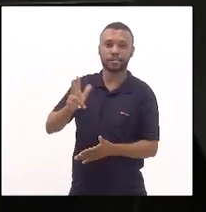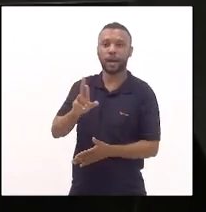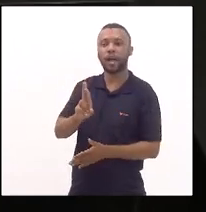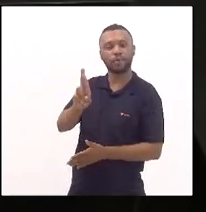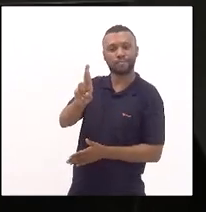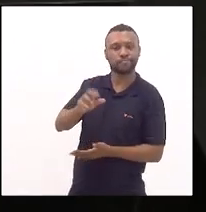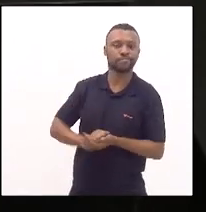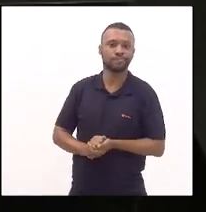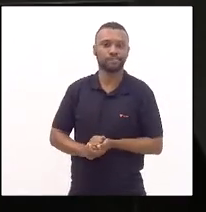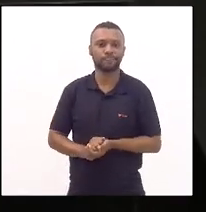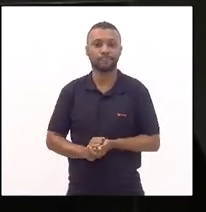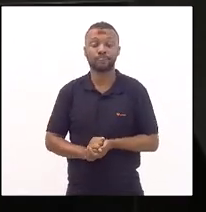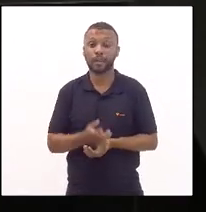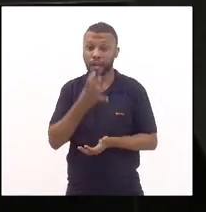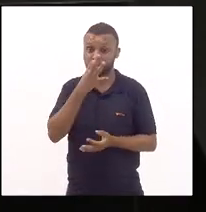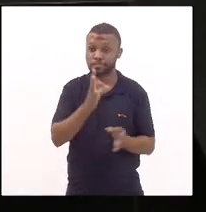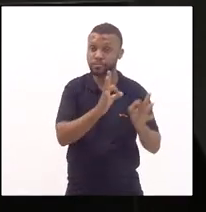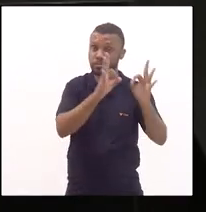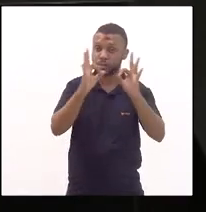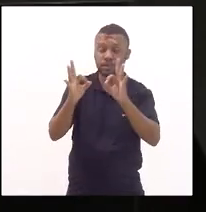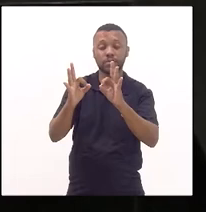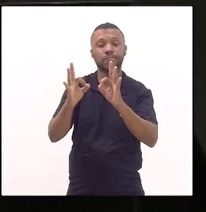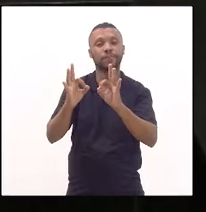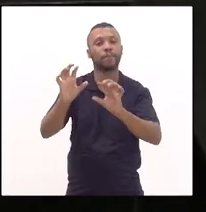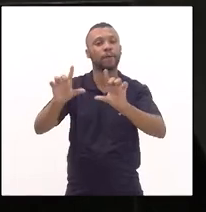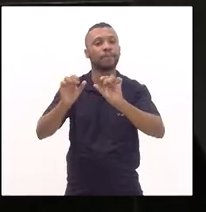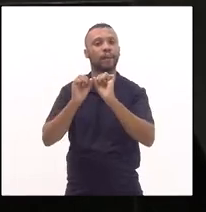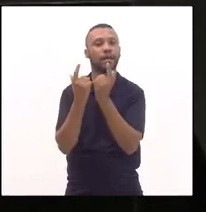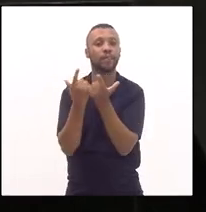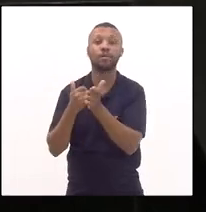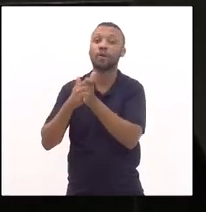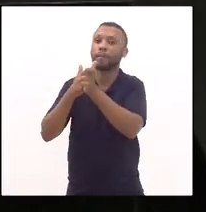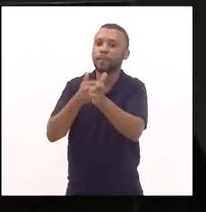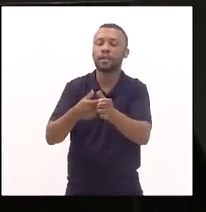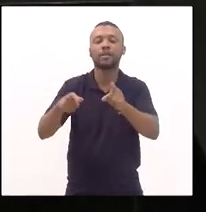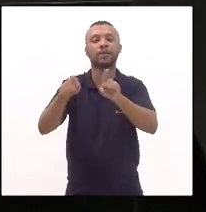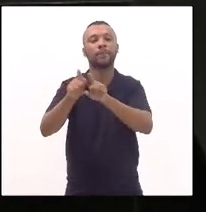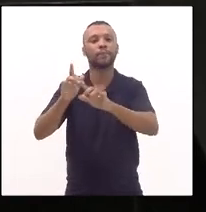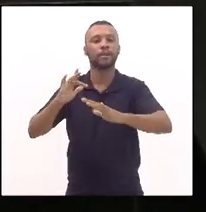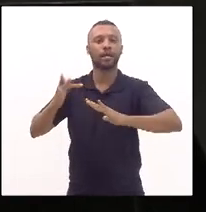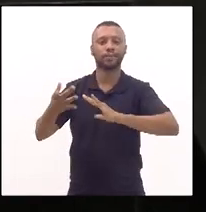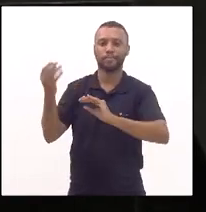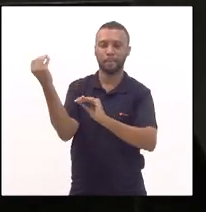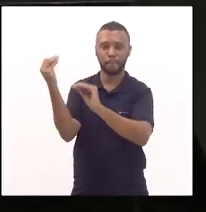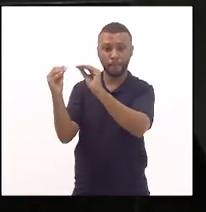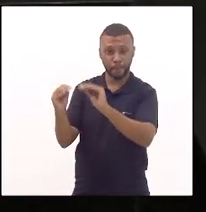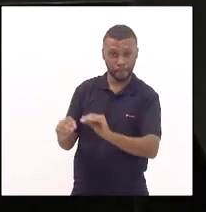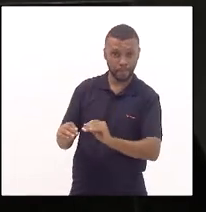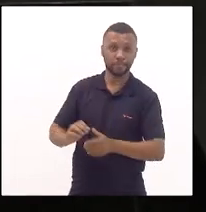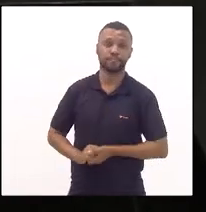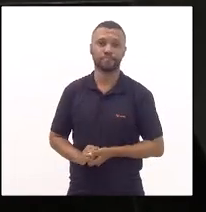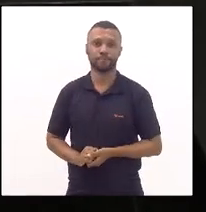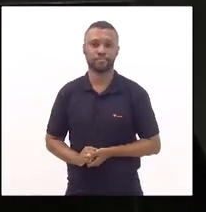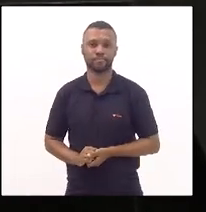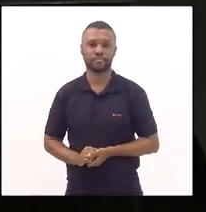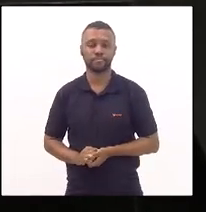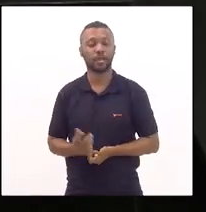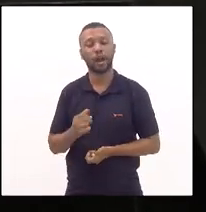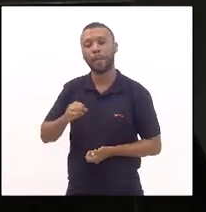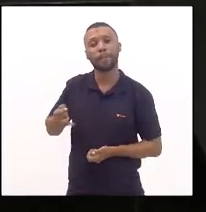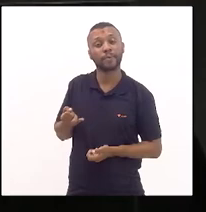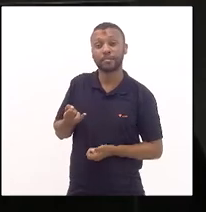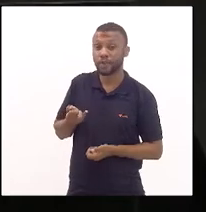a todos que nos assistem pela TV Alerj, que nos acompanham pelas redes sociais. Eu venho